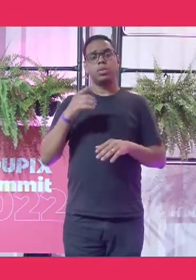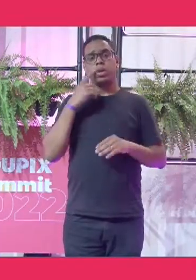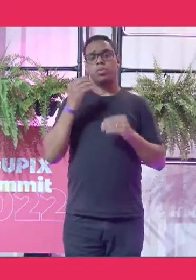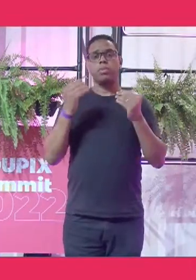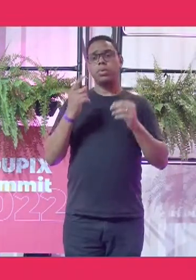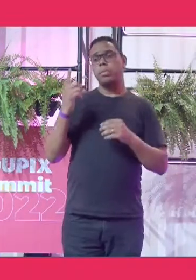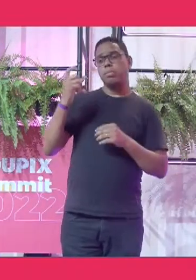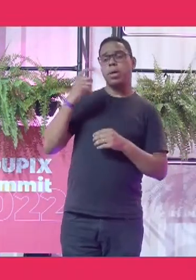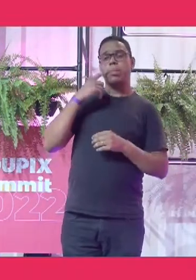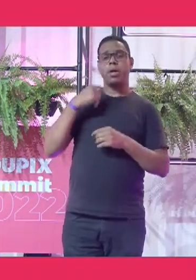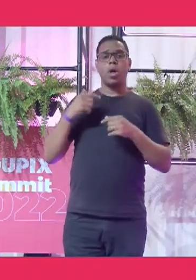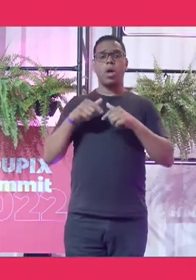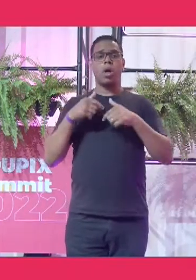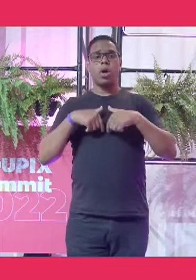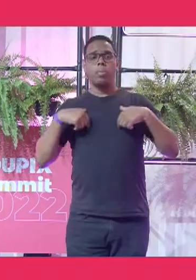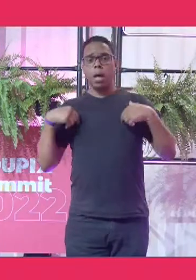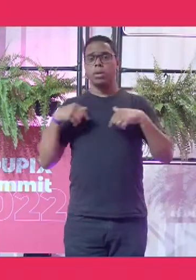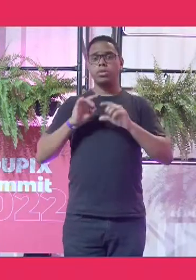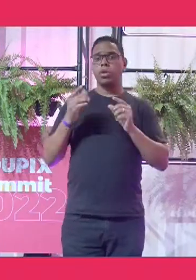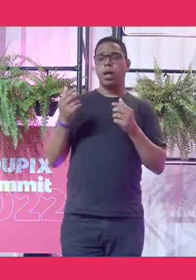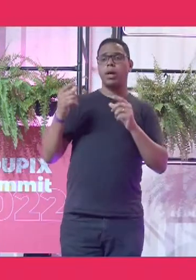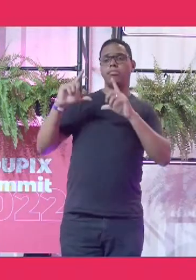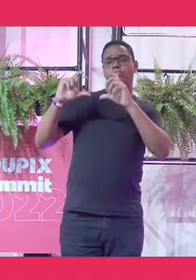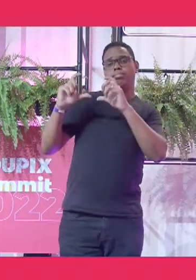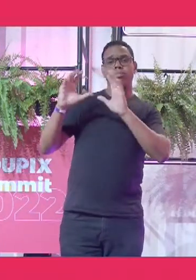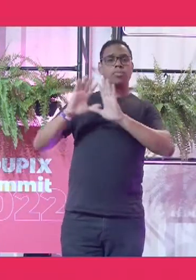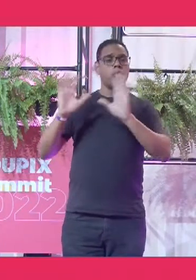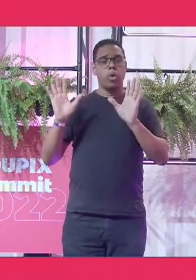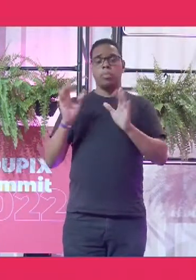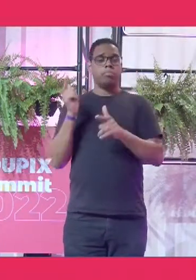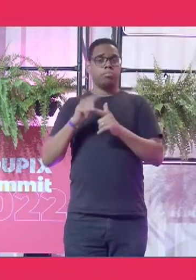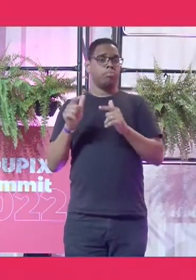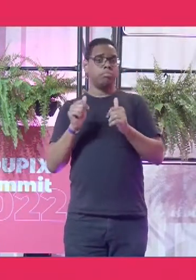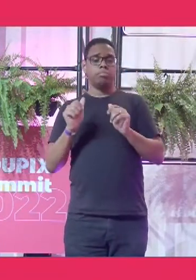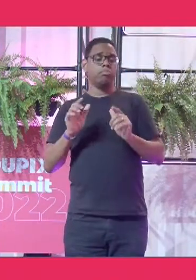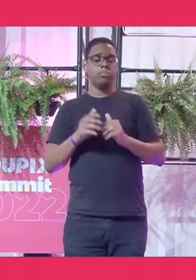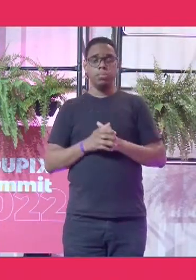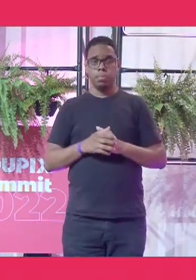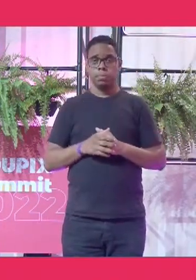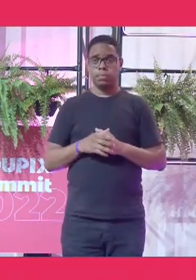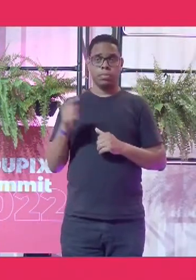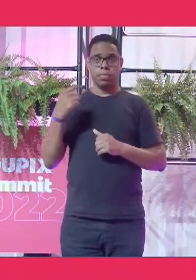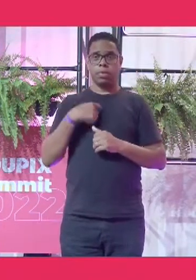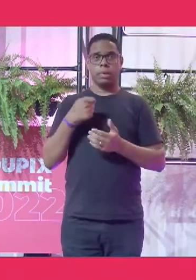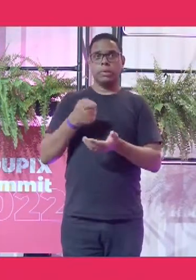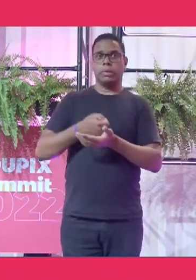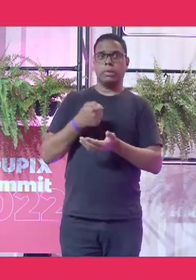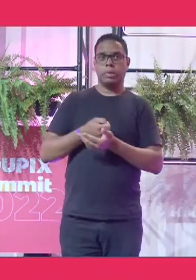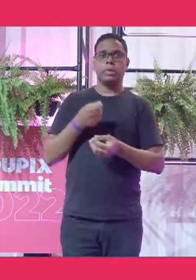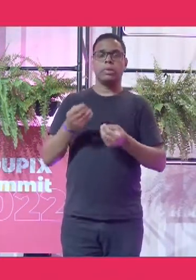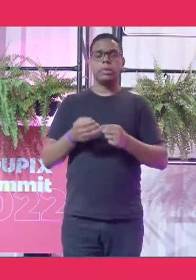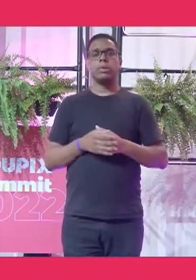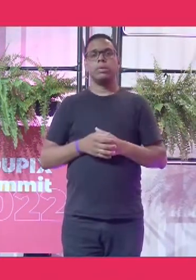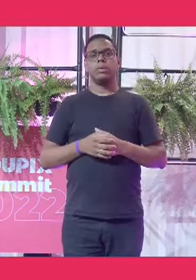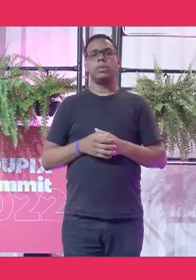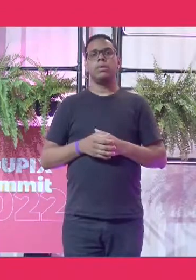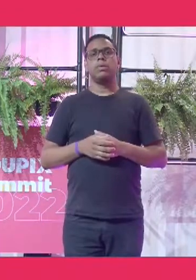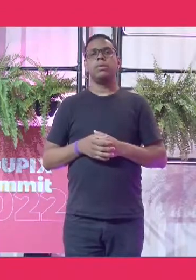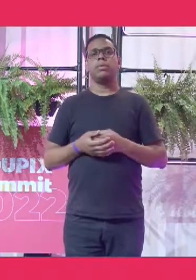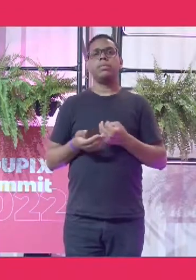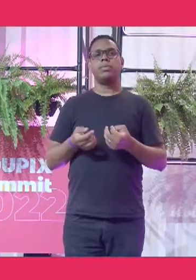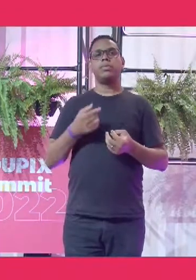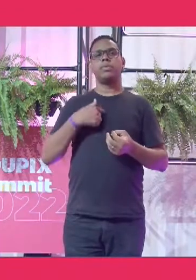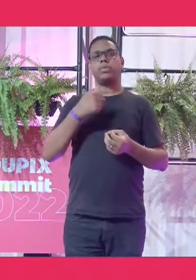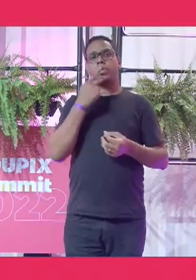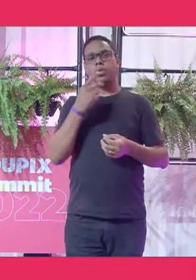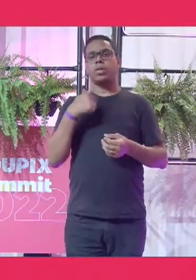uma selfie de biquíni, tá tudo certo, sabe? E aí, a gente fica nessa pressão mesmo, assim, de... Eu, olha,